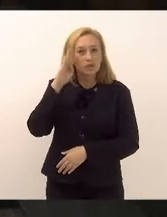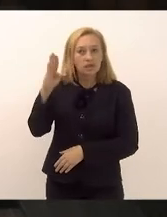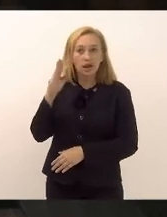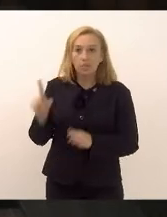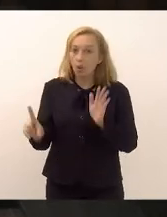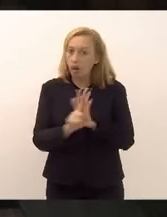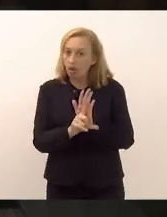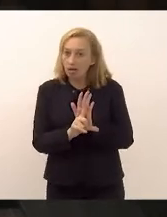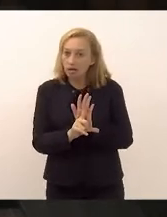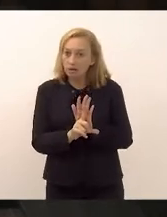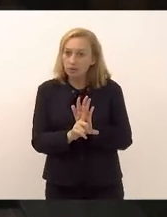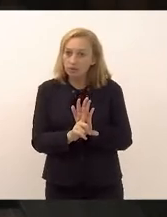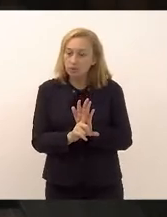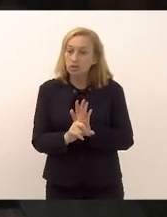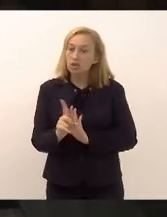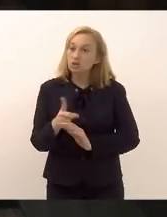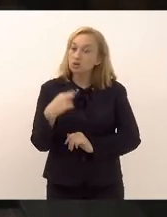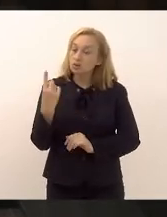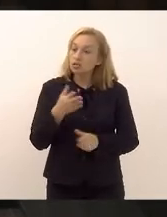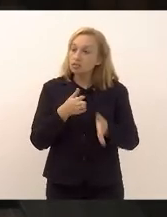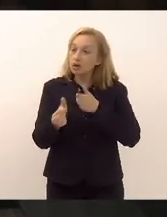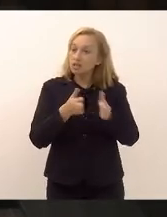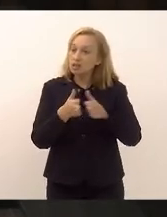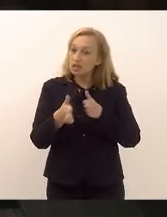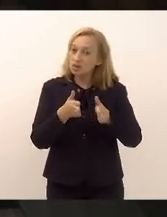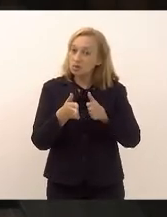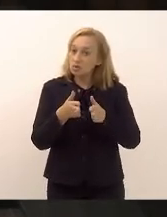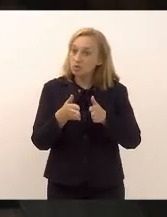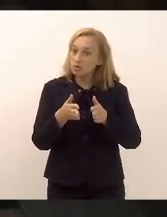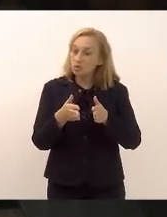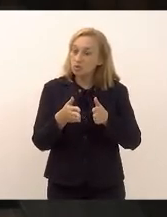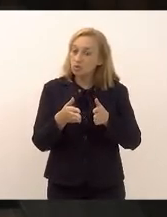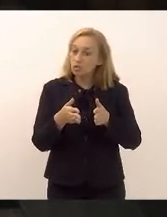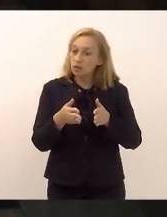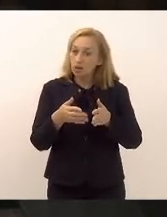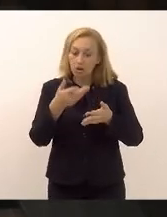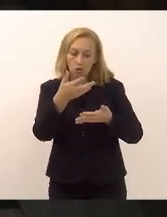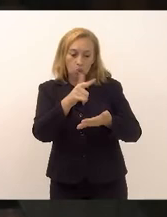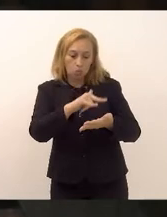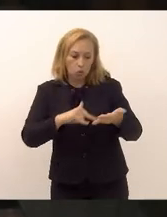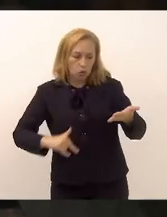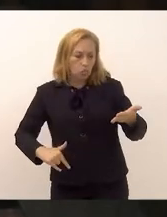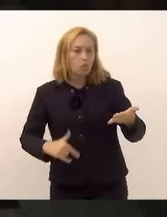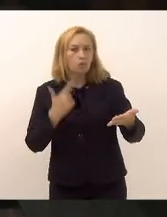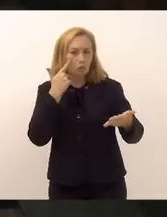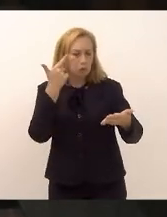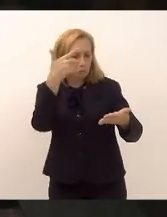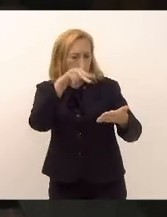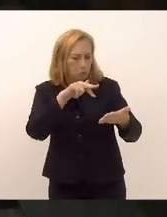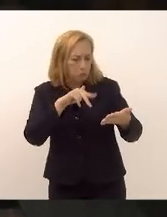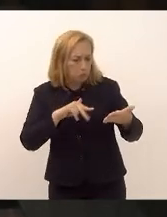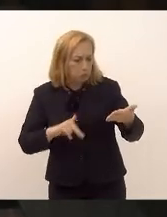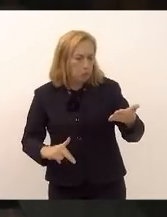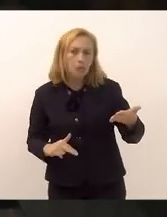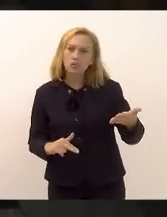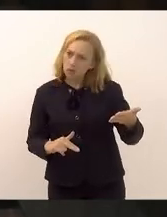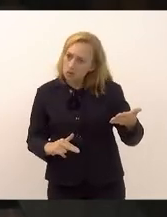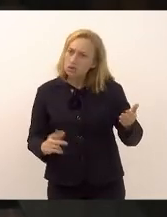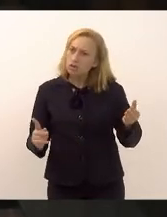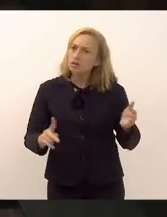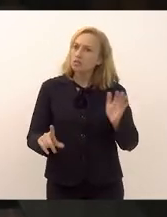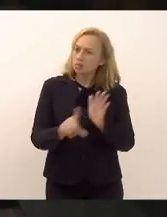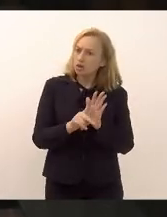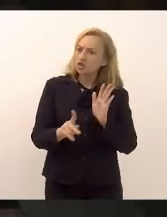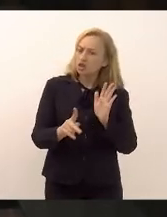lei, a gente teve acesso ao processo que levou ao envio daquele projeto de